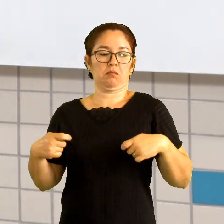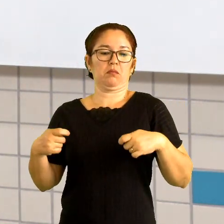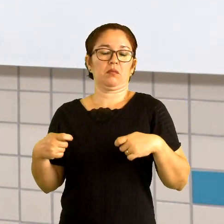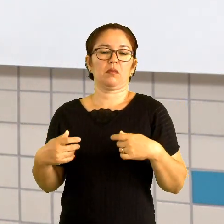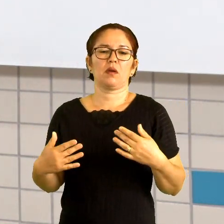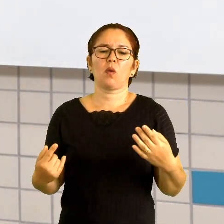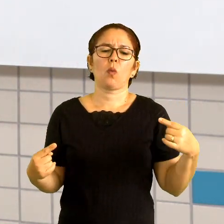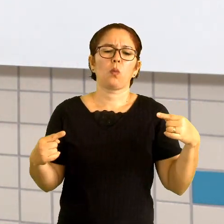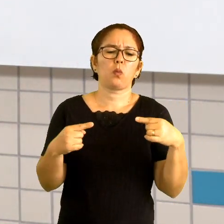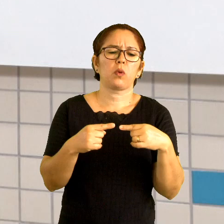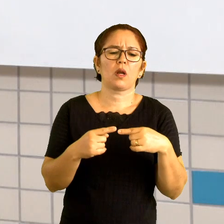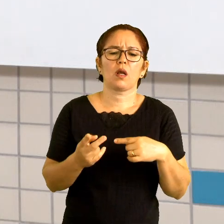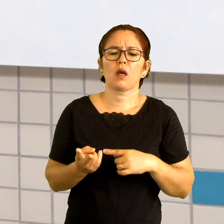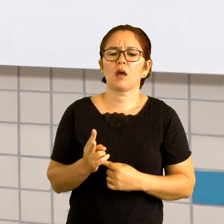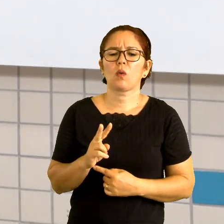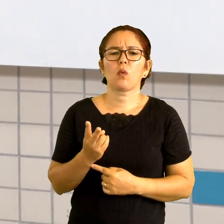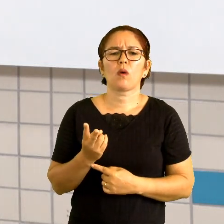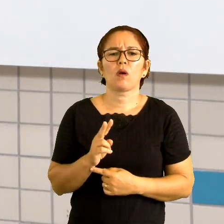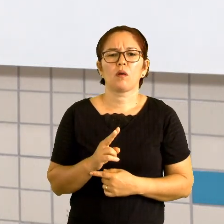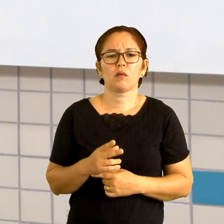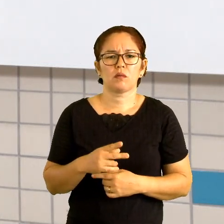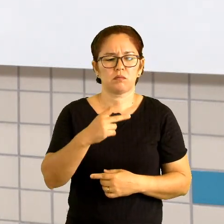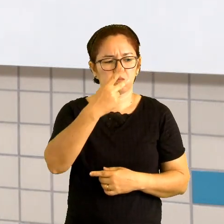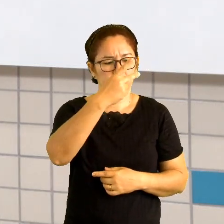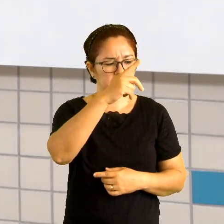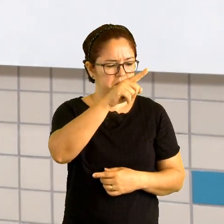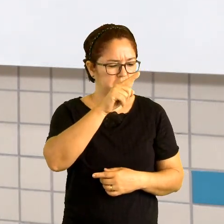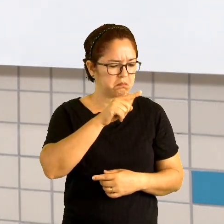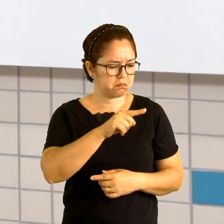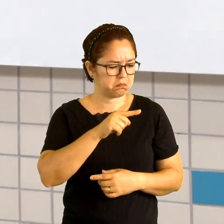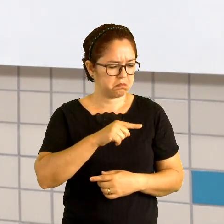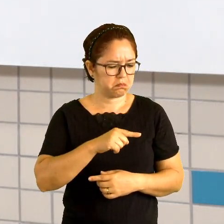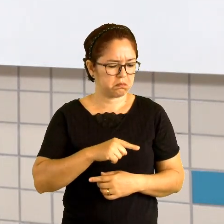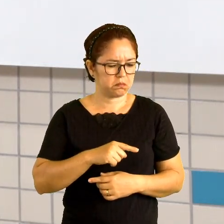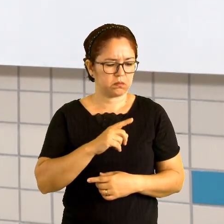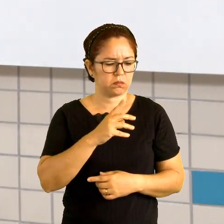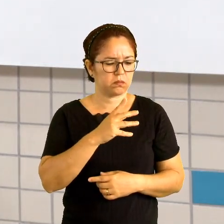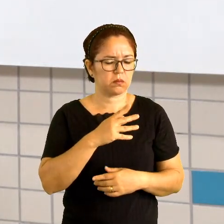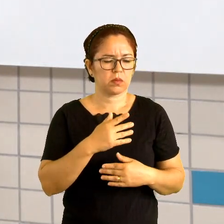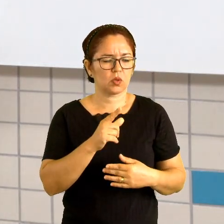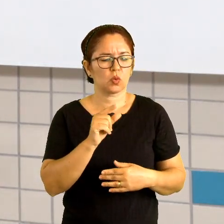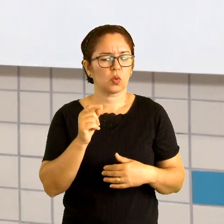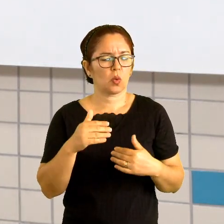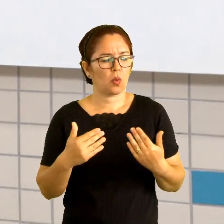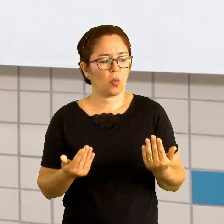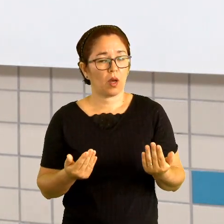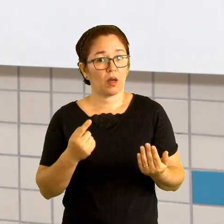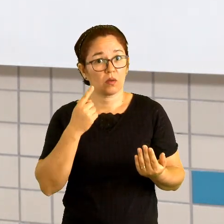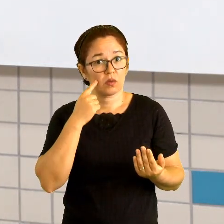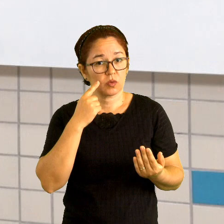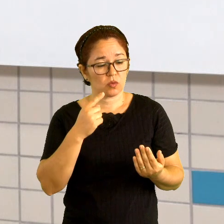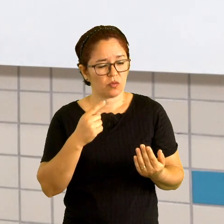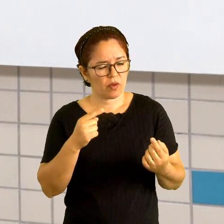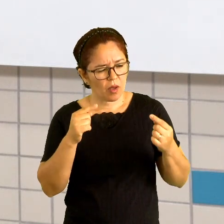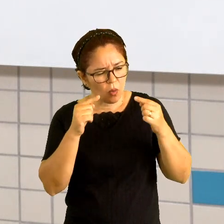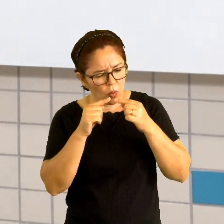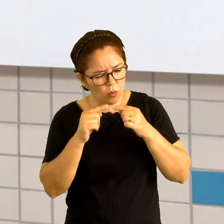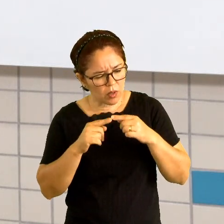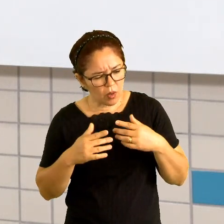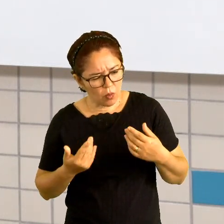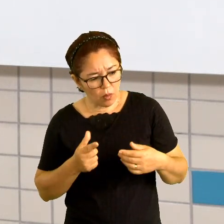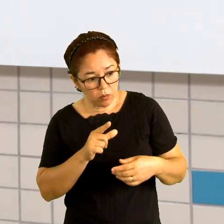vai ler cada um deles e aquele que parecer mais com ela, com a moral da história dela, você